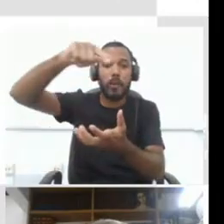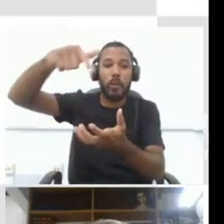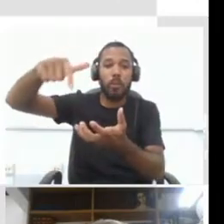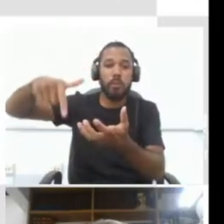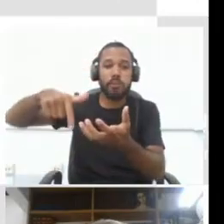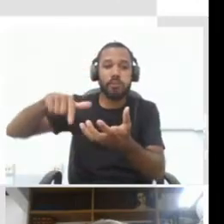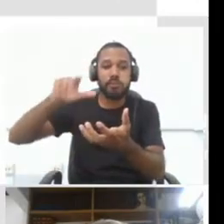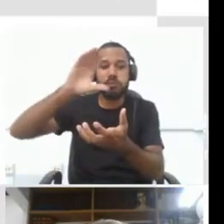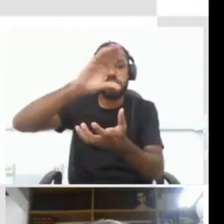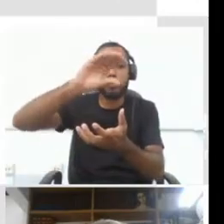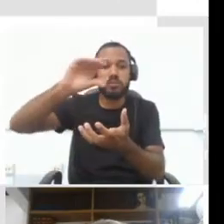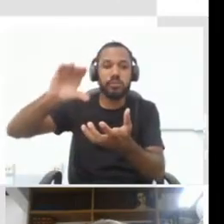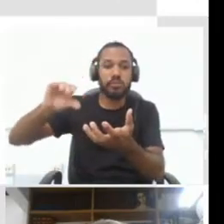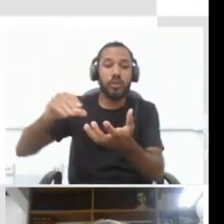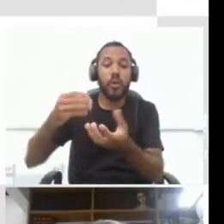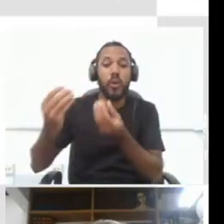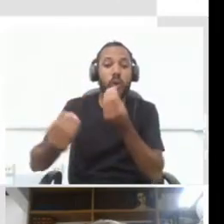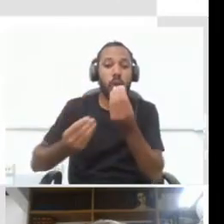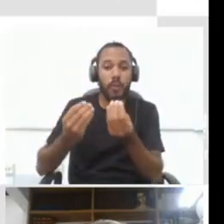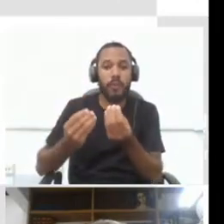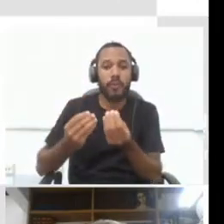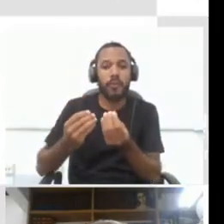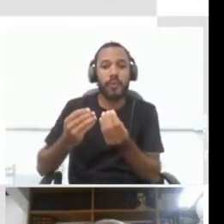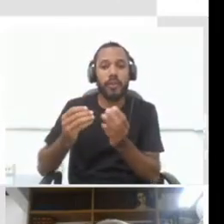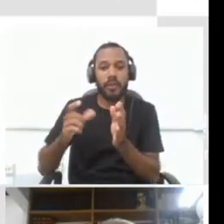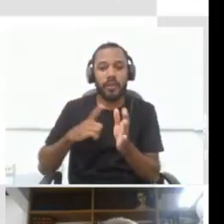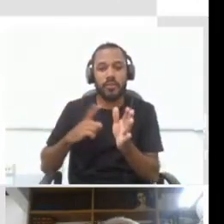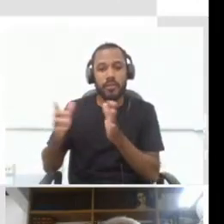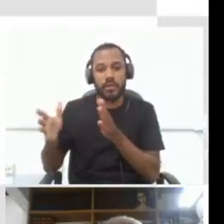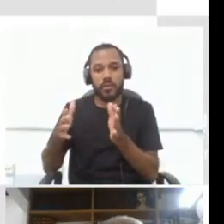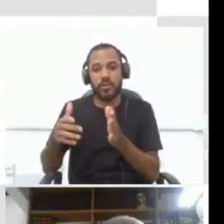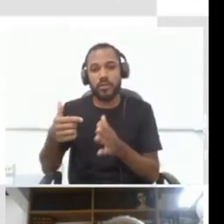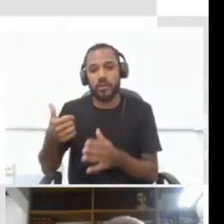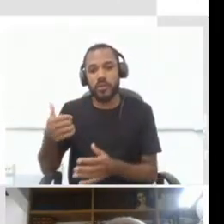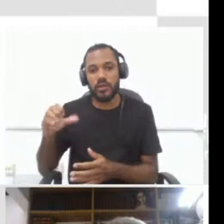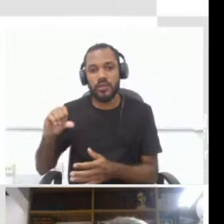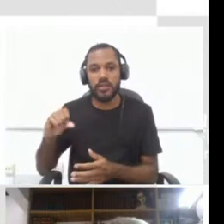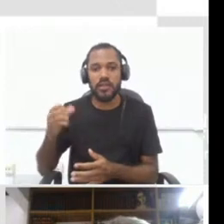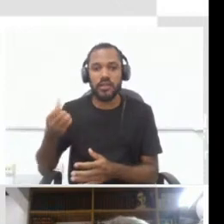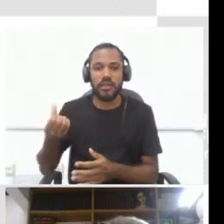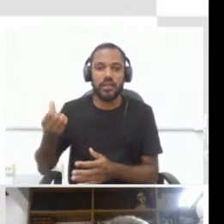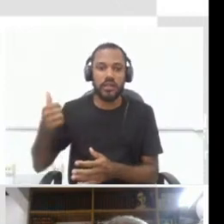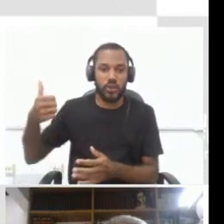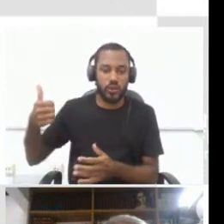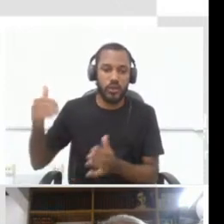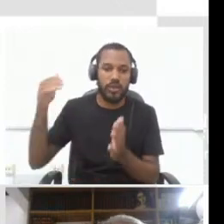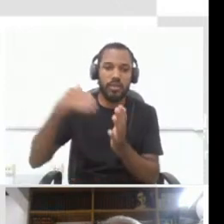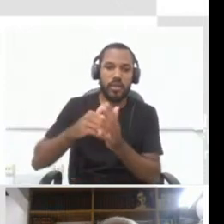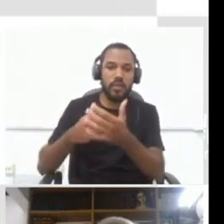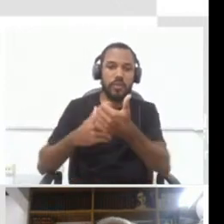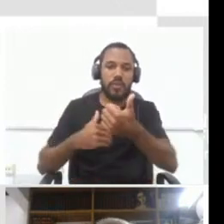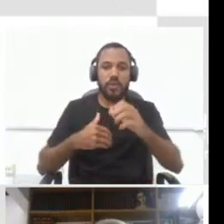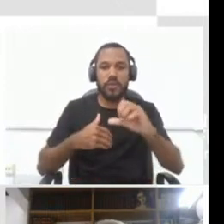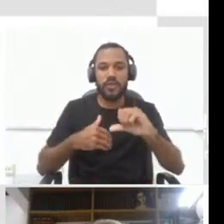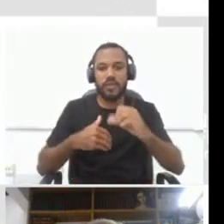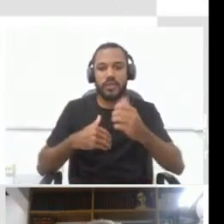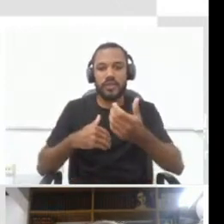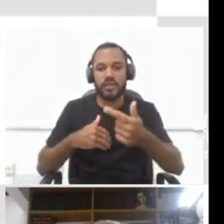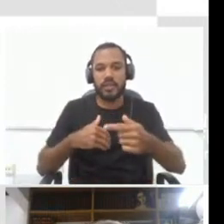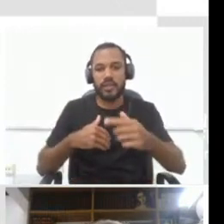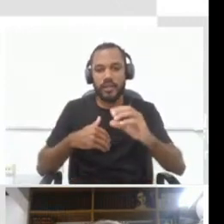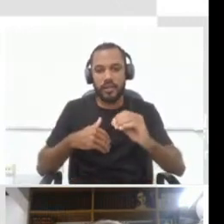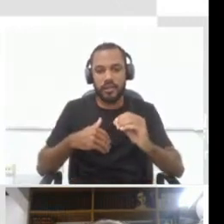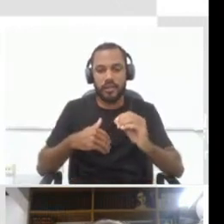né? Olha só, de 1961 a 1970, o aumento, né, a taxa de aumento, né,